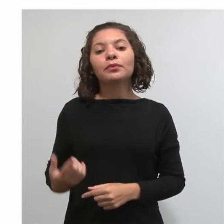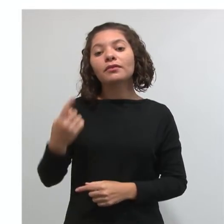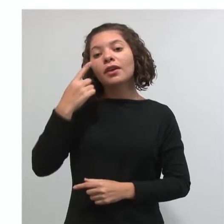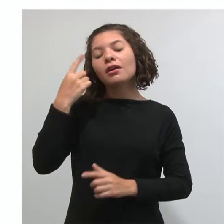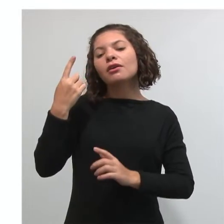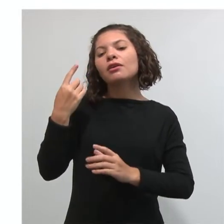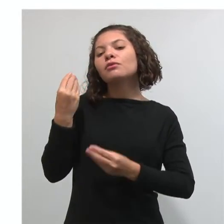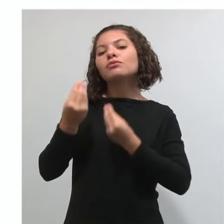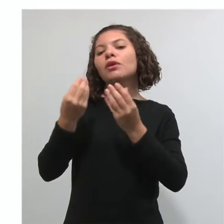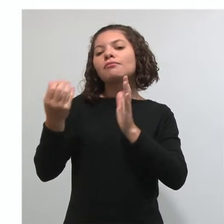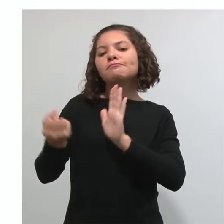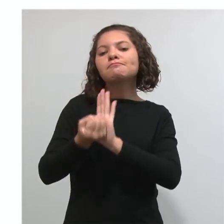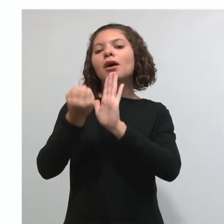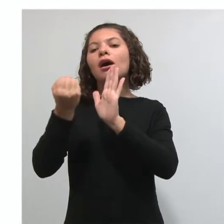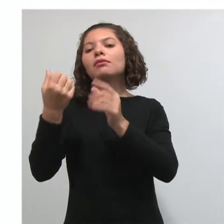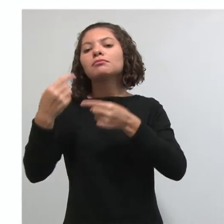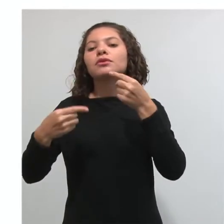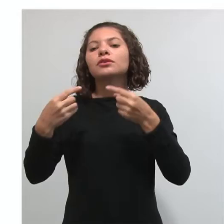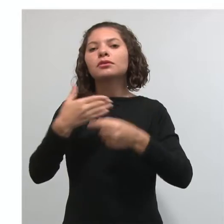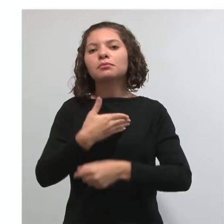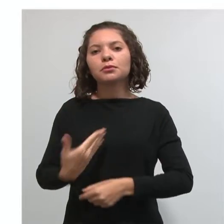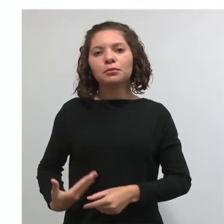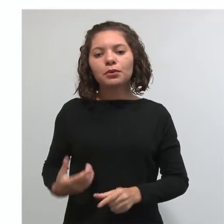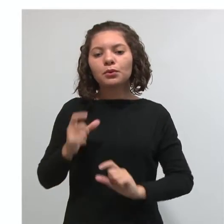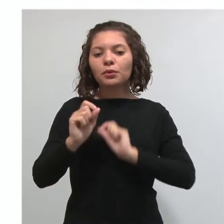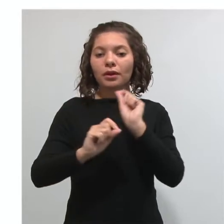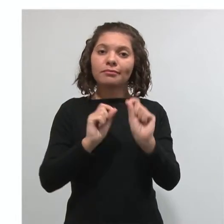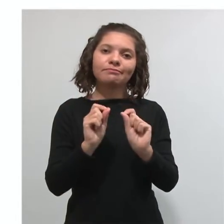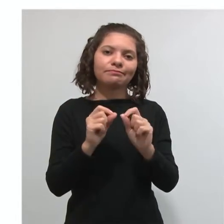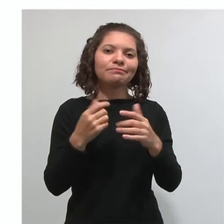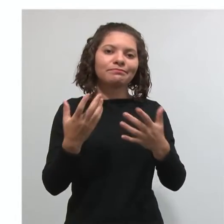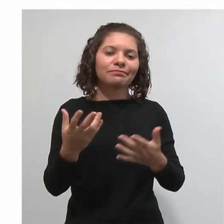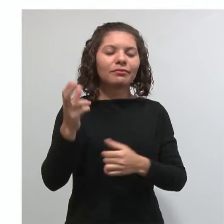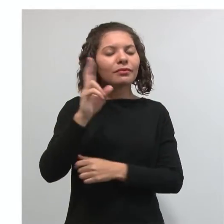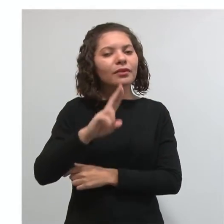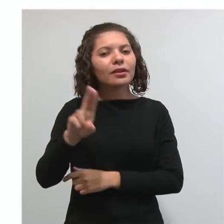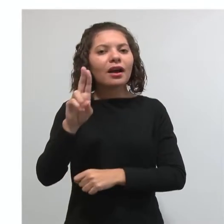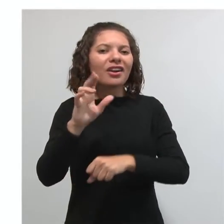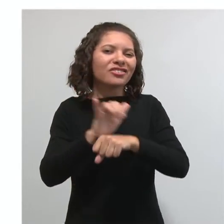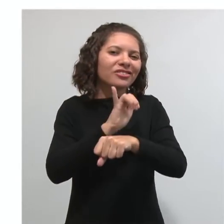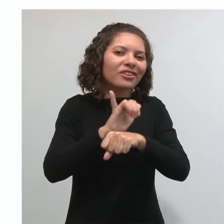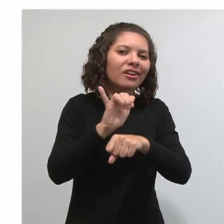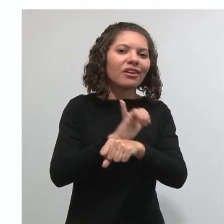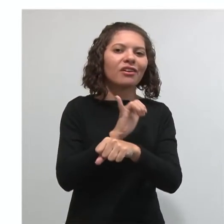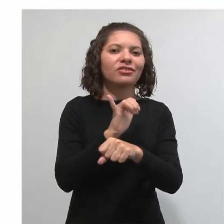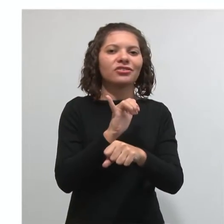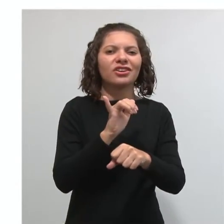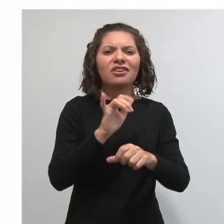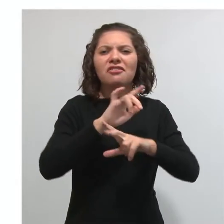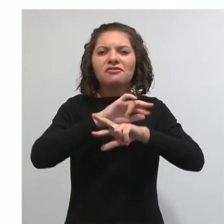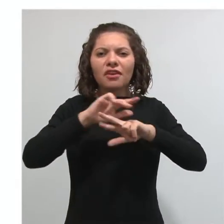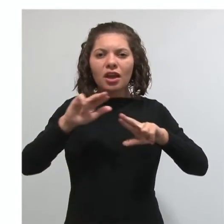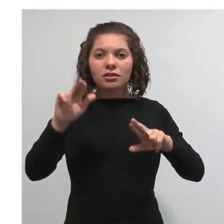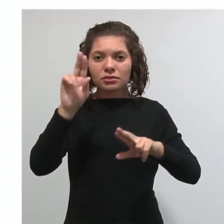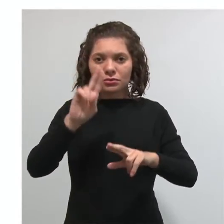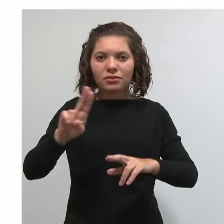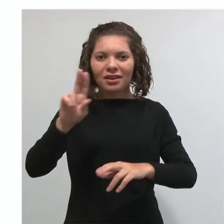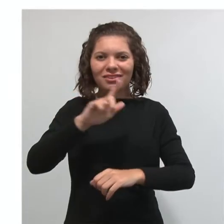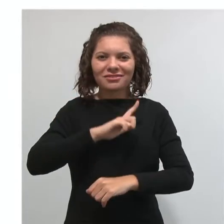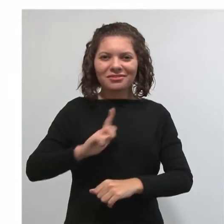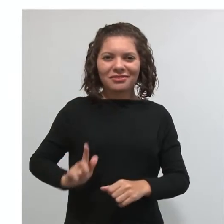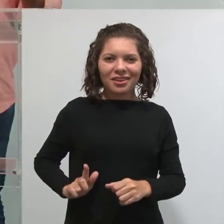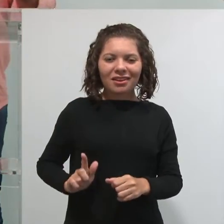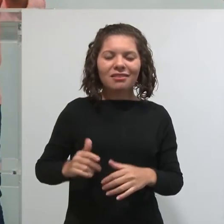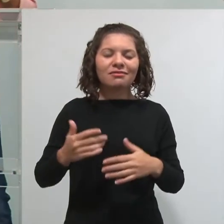e a sua eficácia, né? Então, a utilização de métodos e ferramentas na avaliação de políticas e programas governamentais,